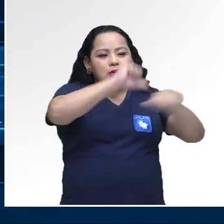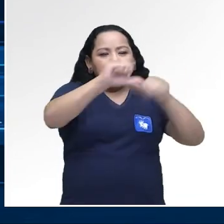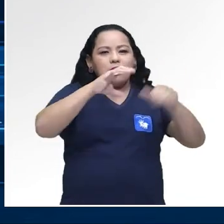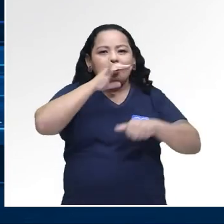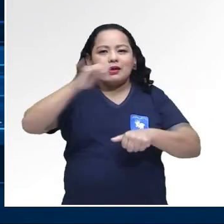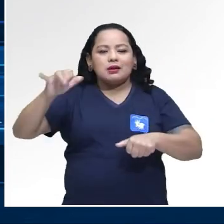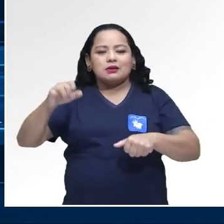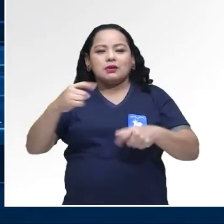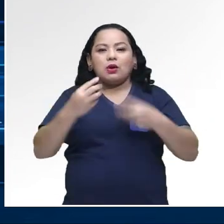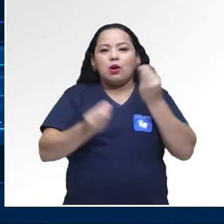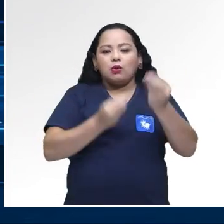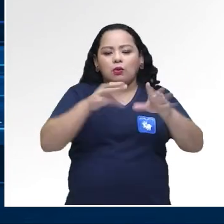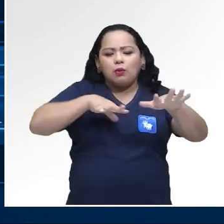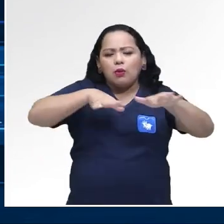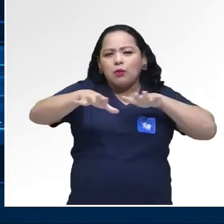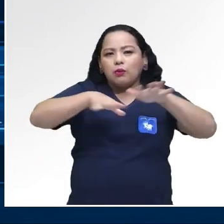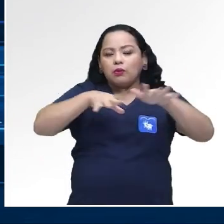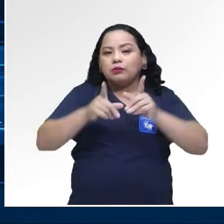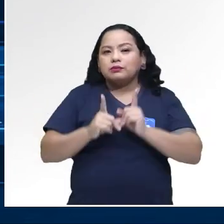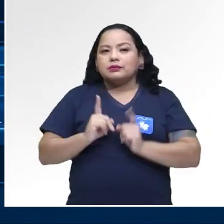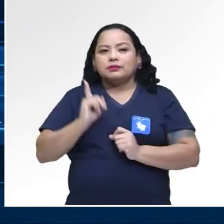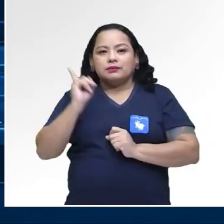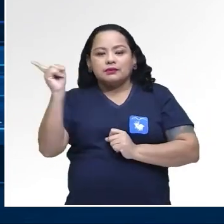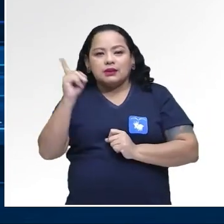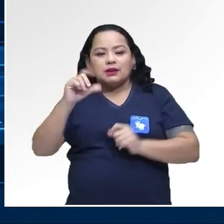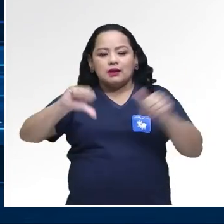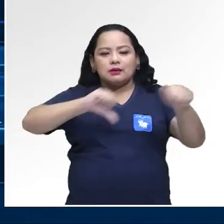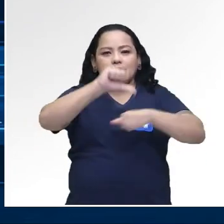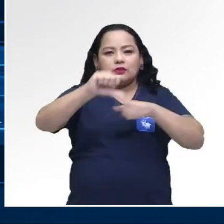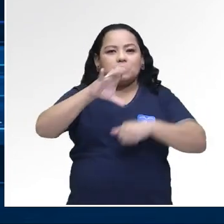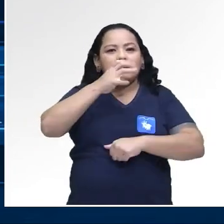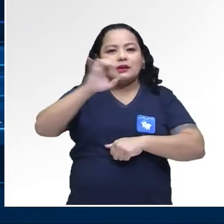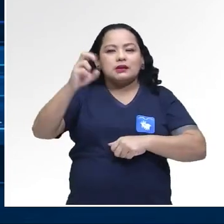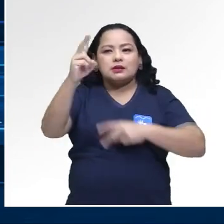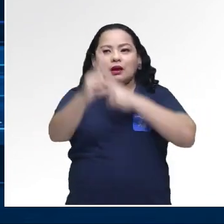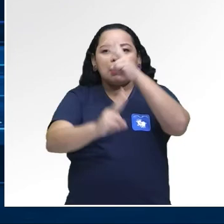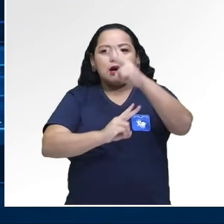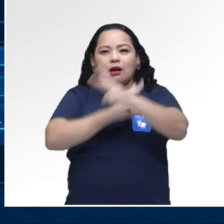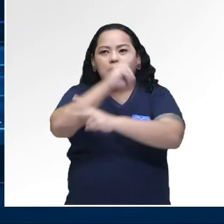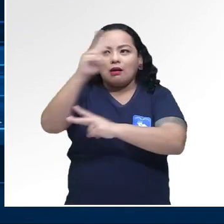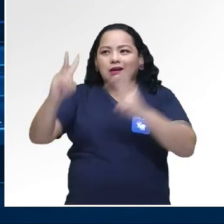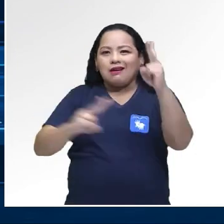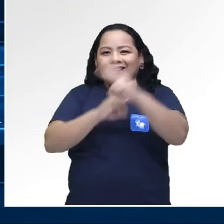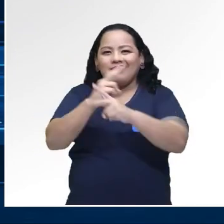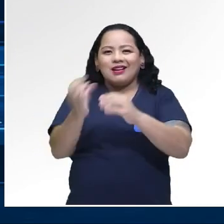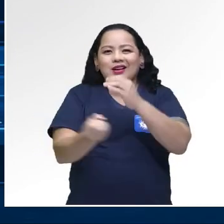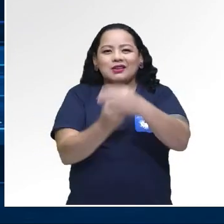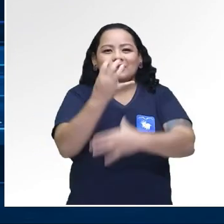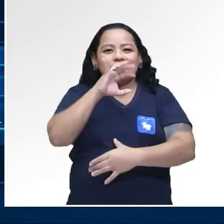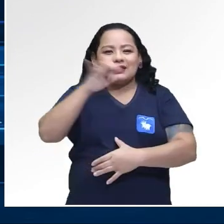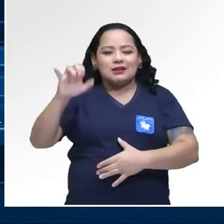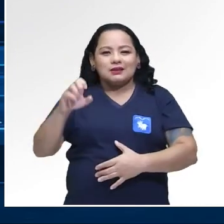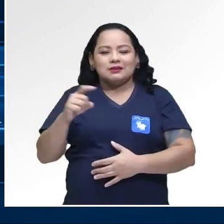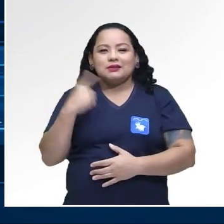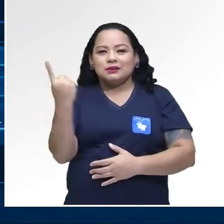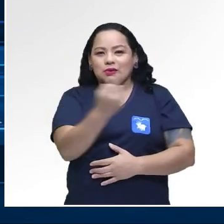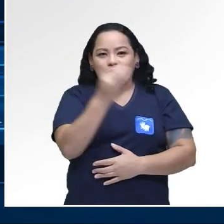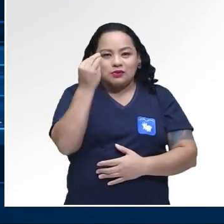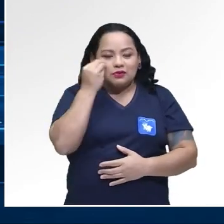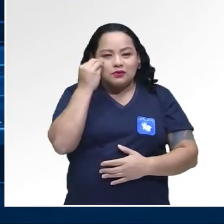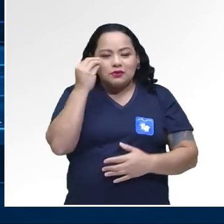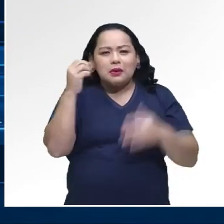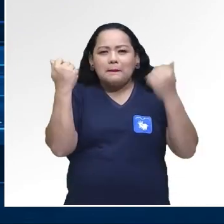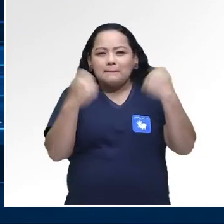o movimento dela que transforma a energia cinética em energia elétrica. A gente viu que depende ali